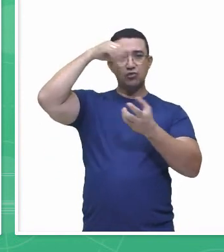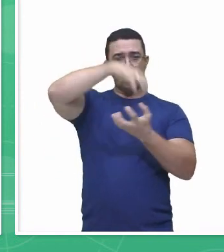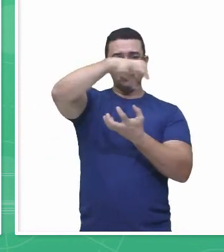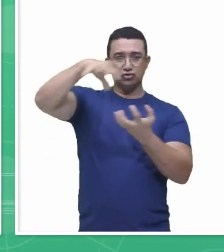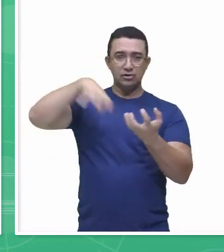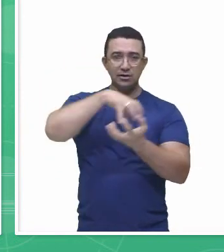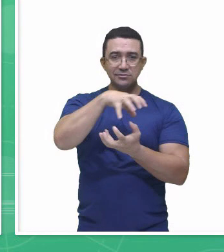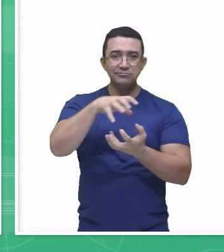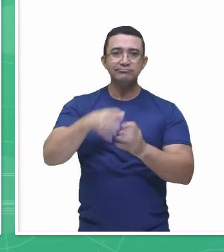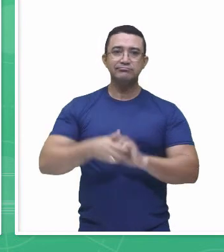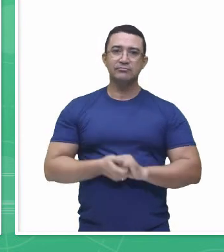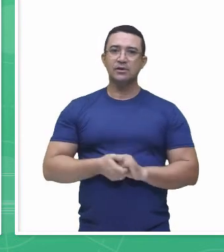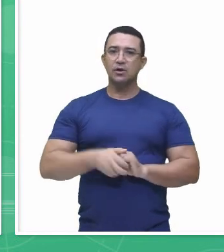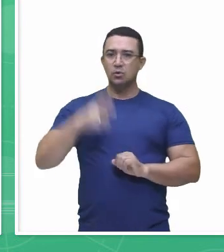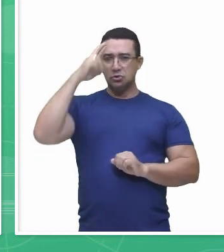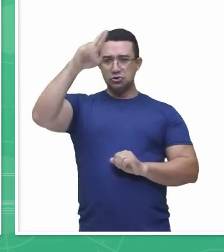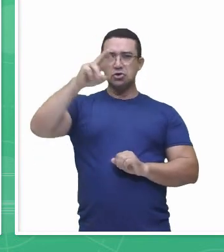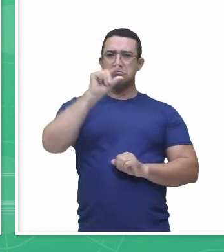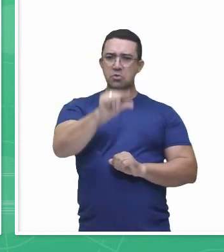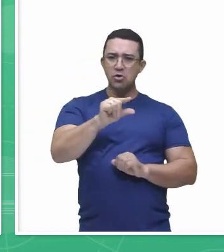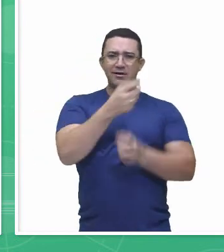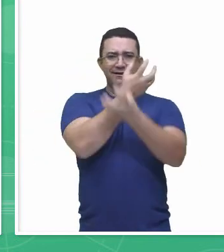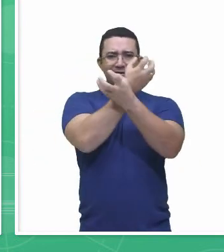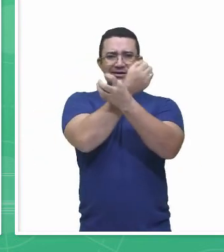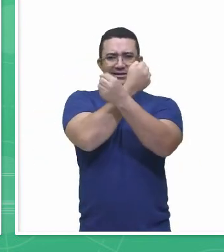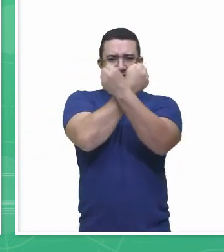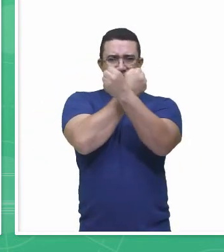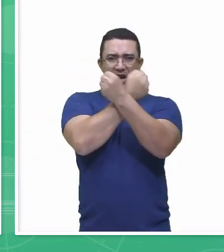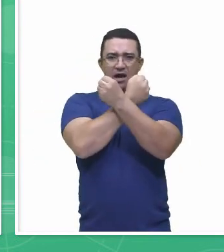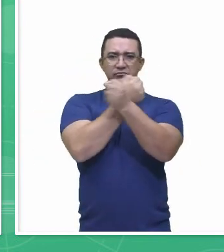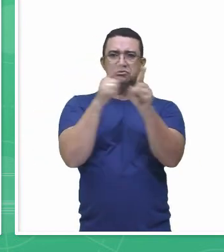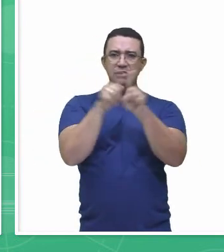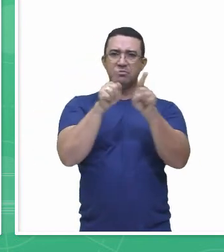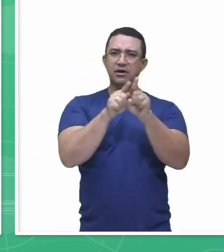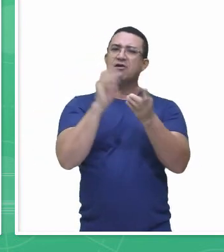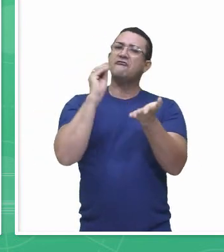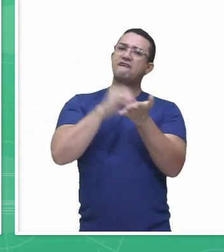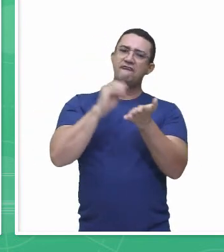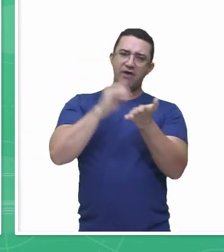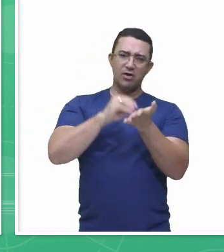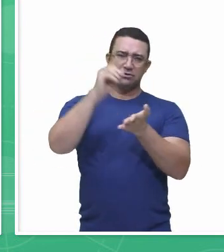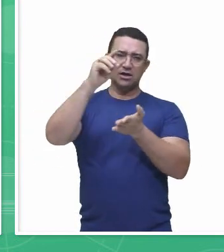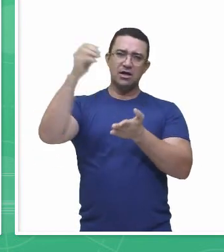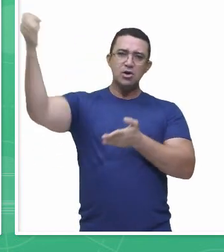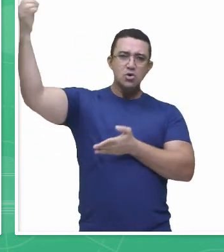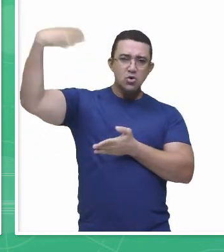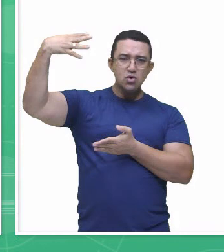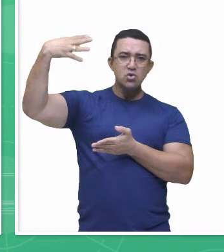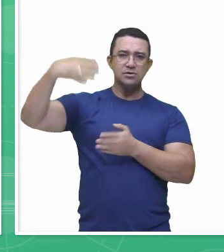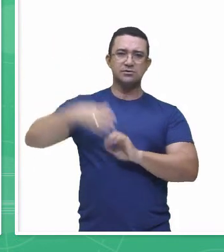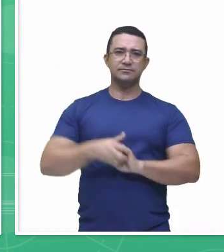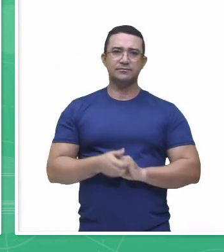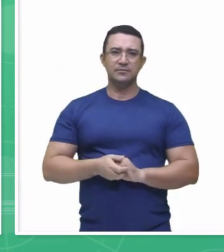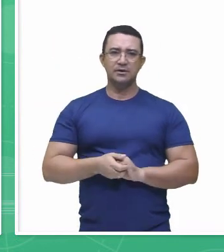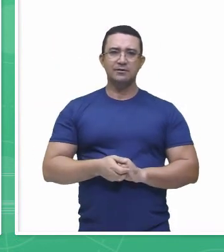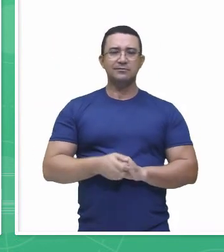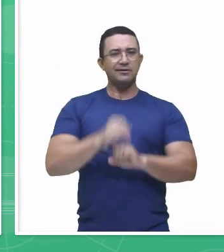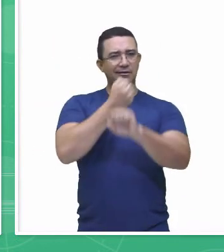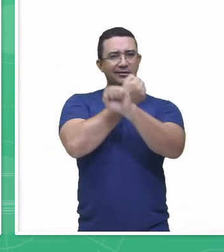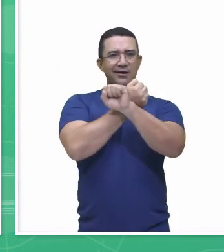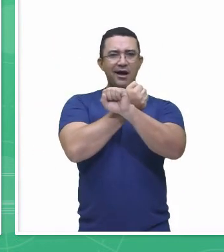Os senhores rompendo galas, os escravos despidos e nus. Os senhores banqueteando, os